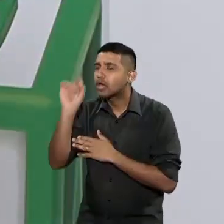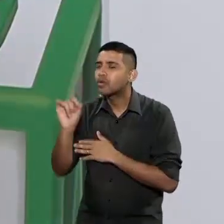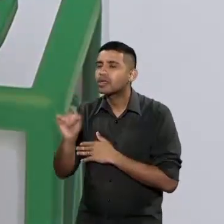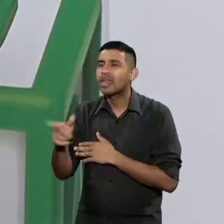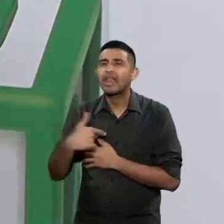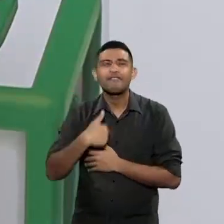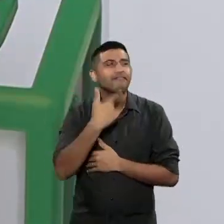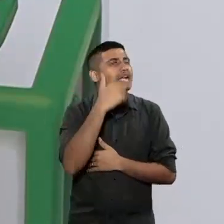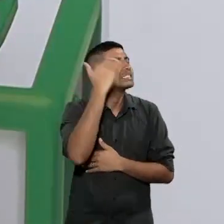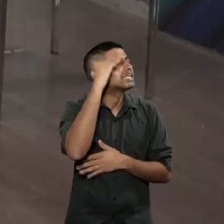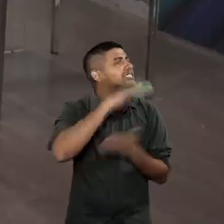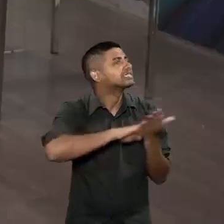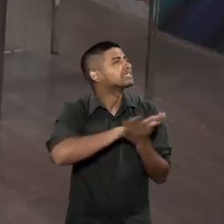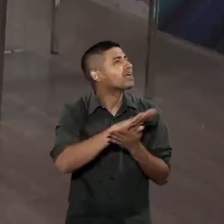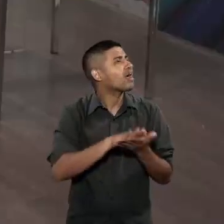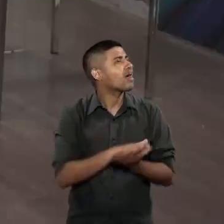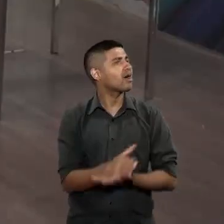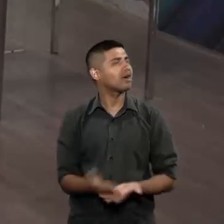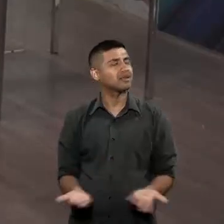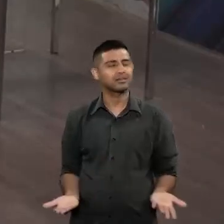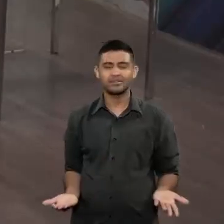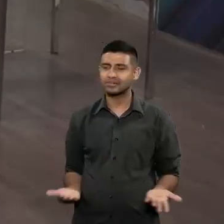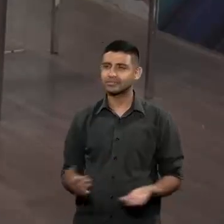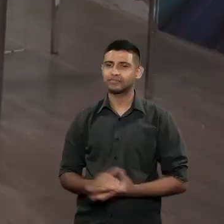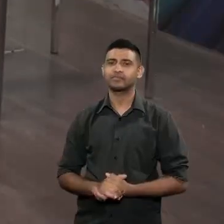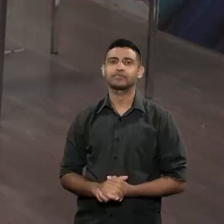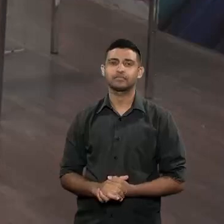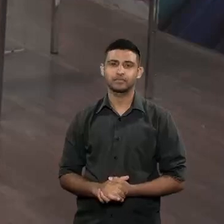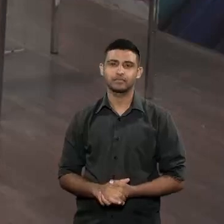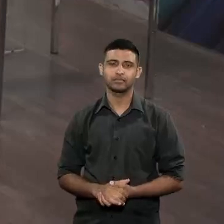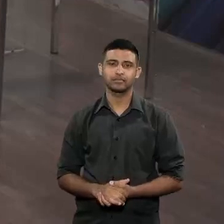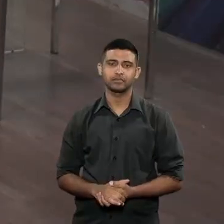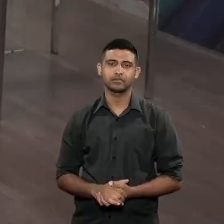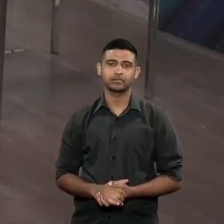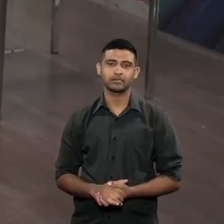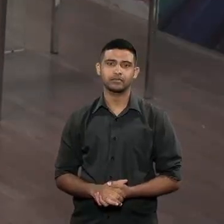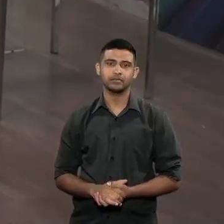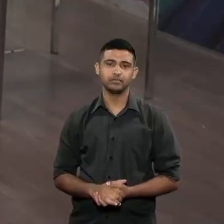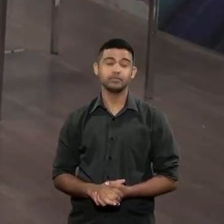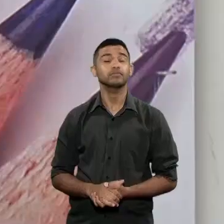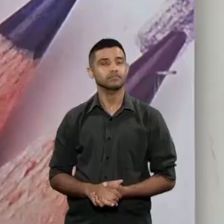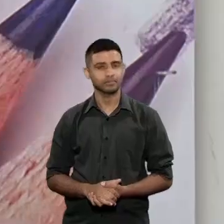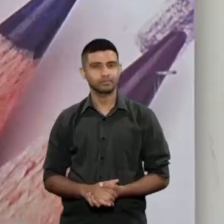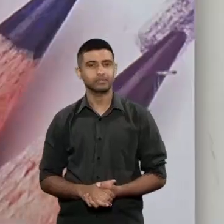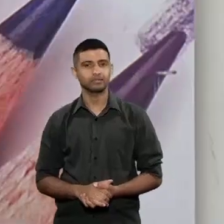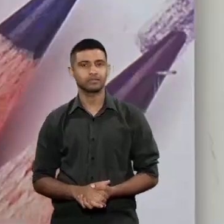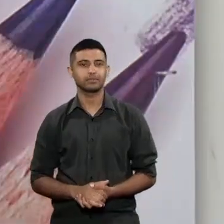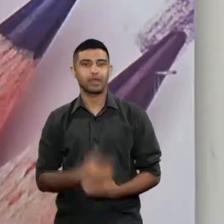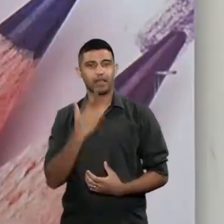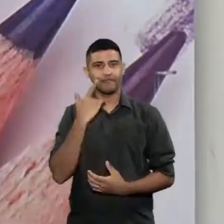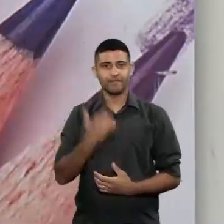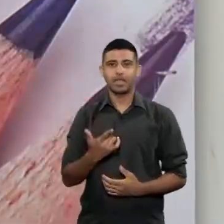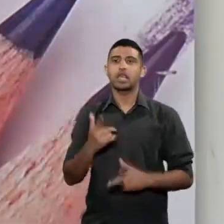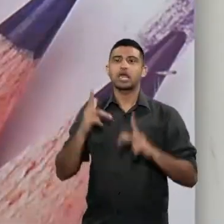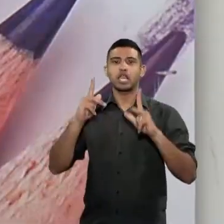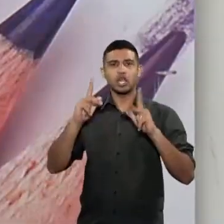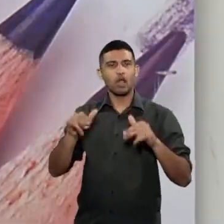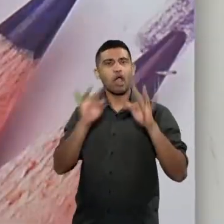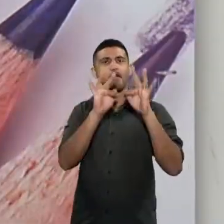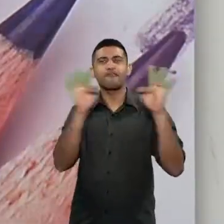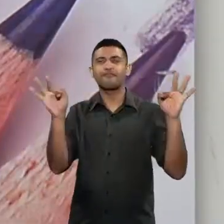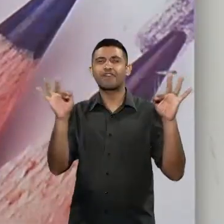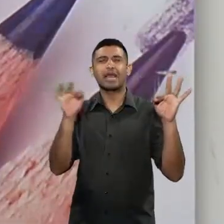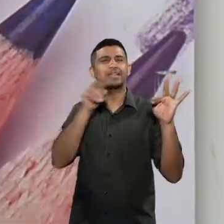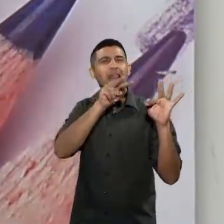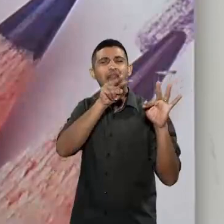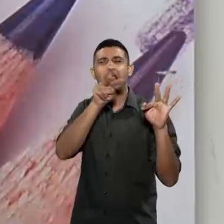entendi nada. Era isso que eu sofria durante tanto tempo. Entendeu? Não recorda. Porque foram tantas intercorrências até você terminar a